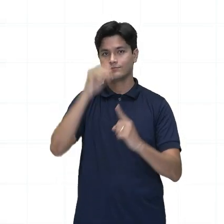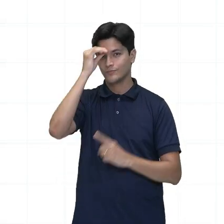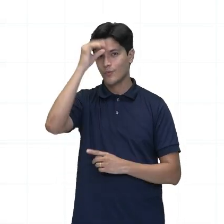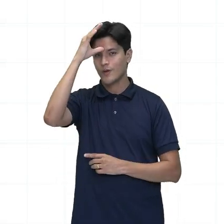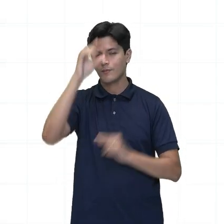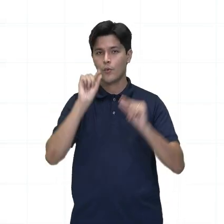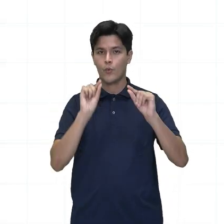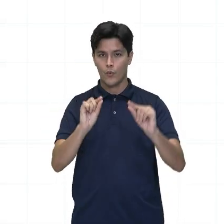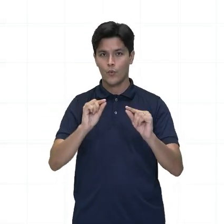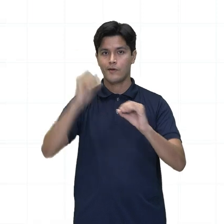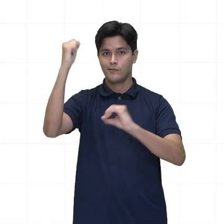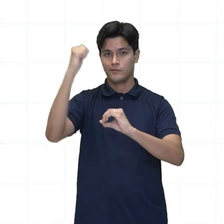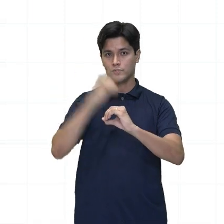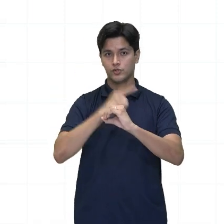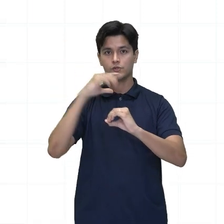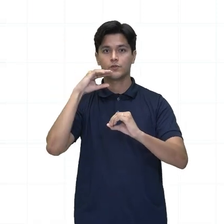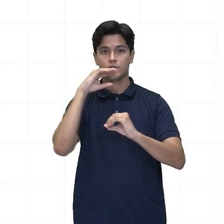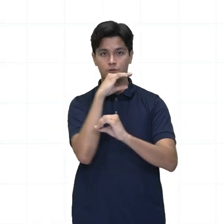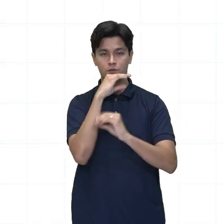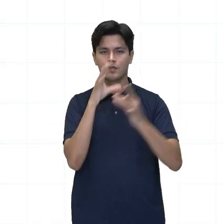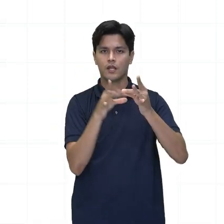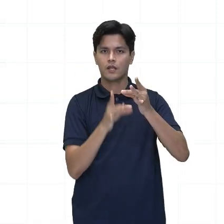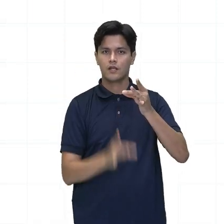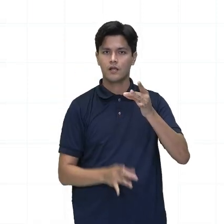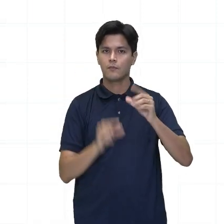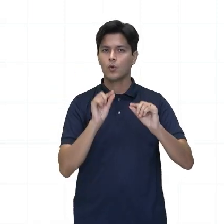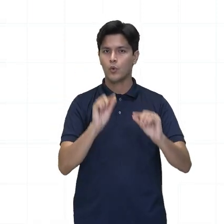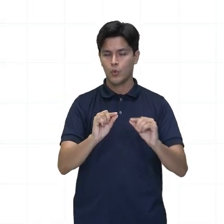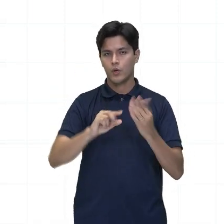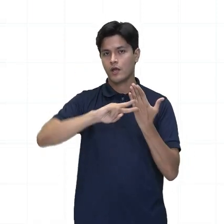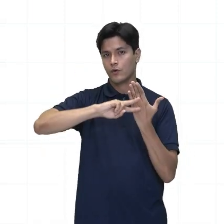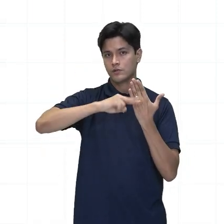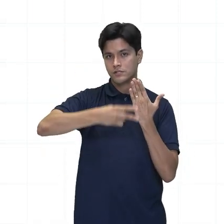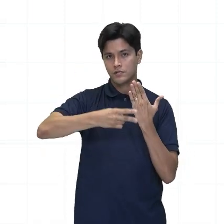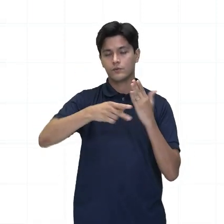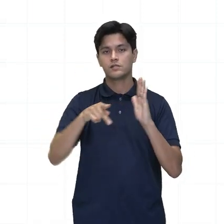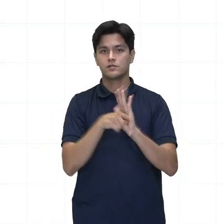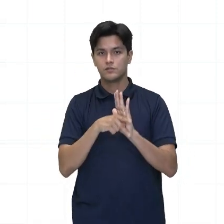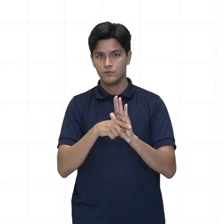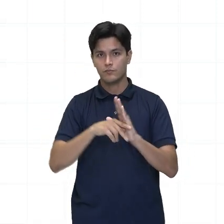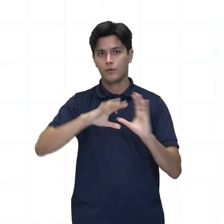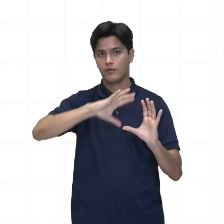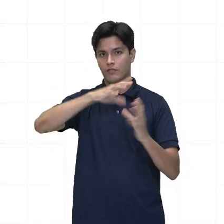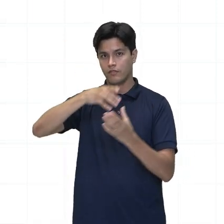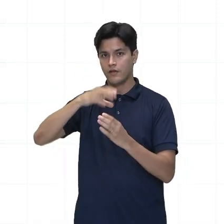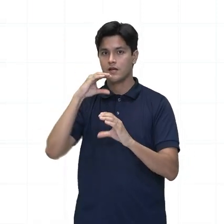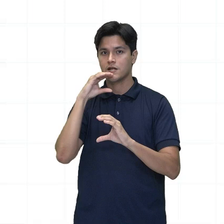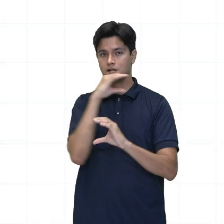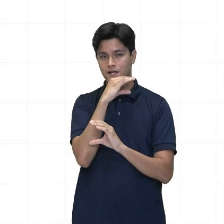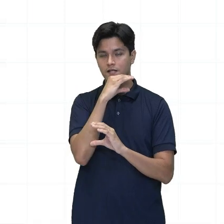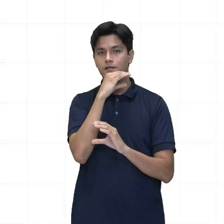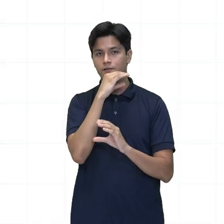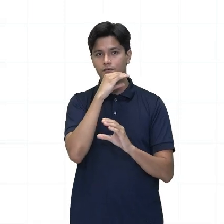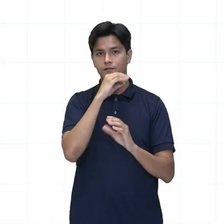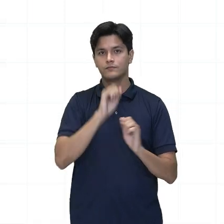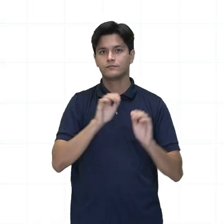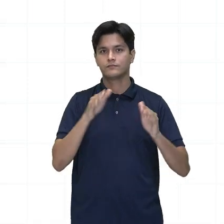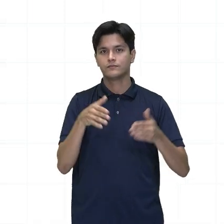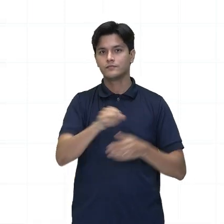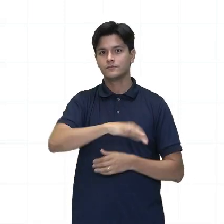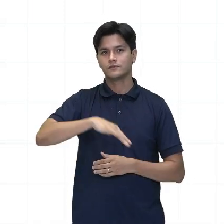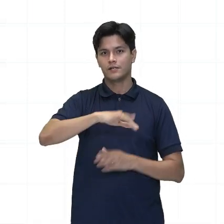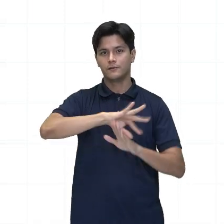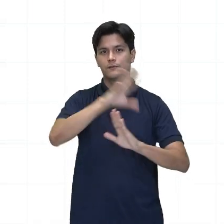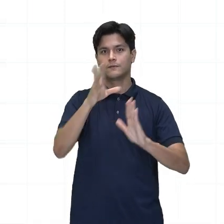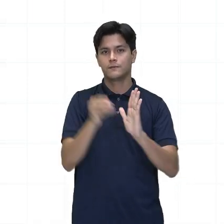efeito estufa. E no detalhamento, consequências do aquecimento global na floresta amazônica, formas de diminuir